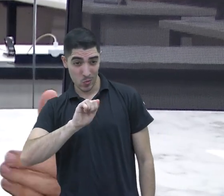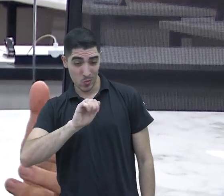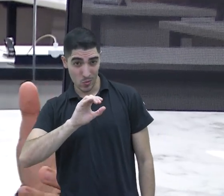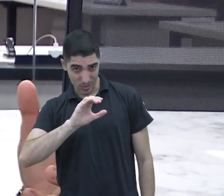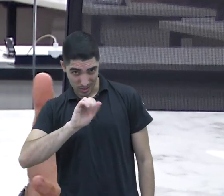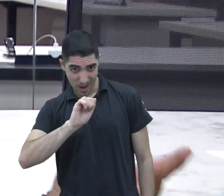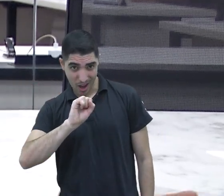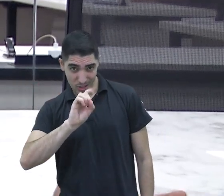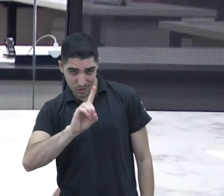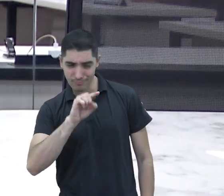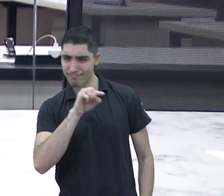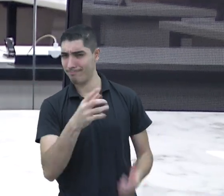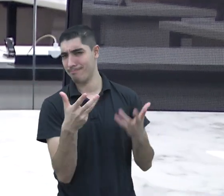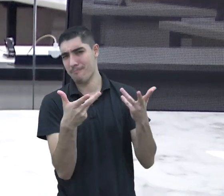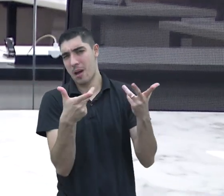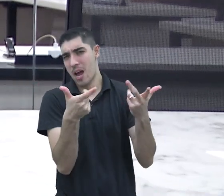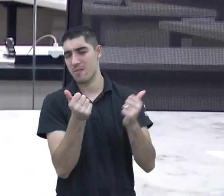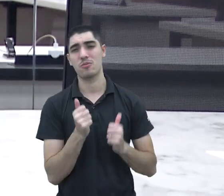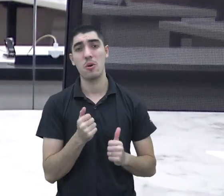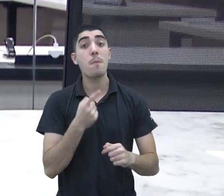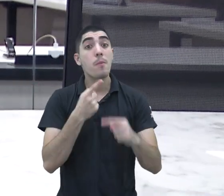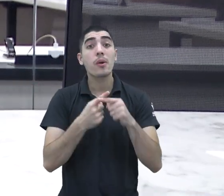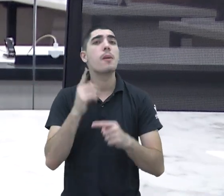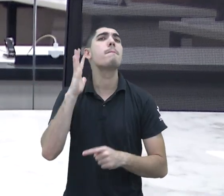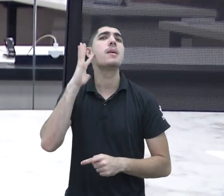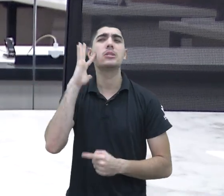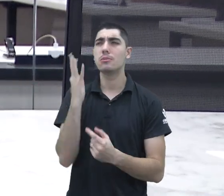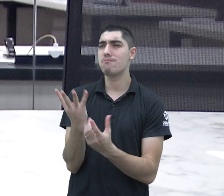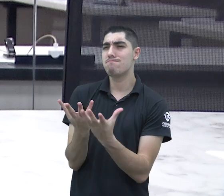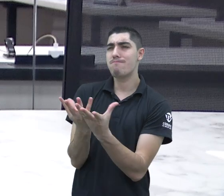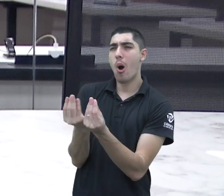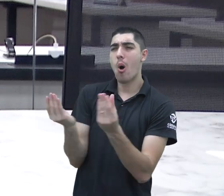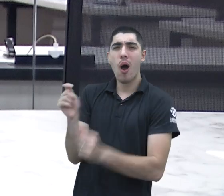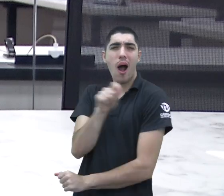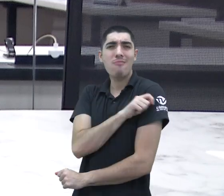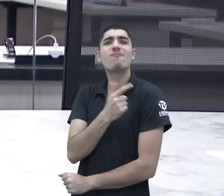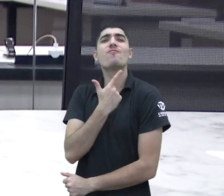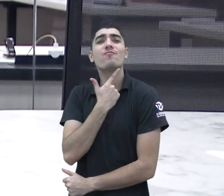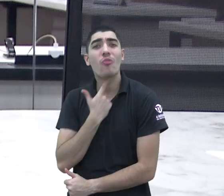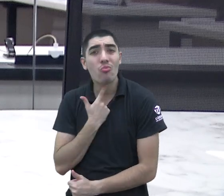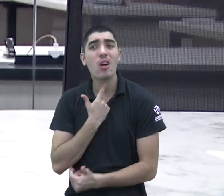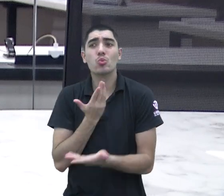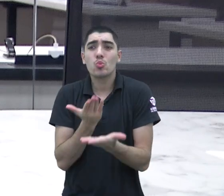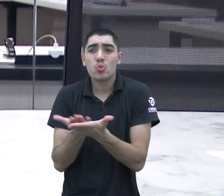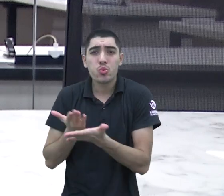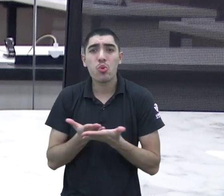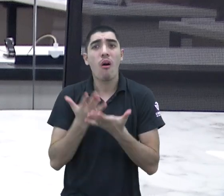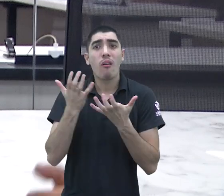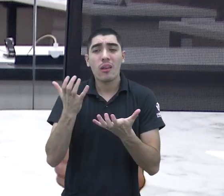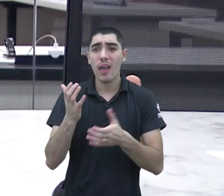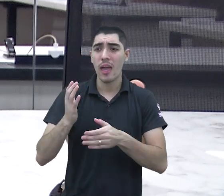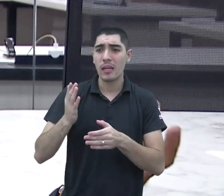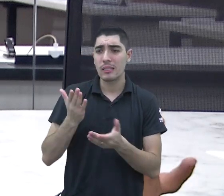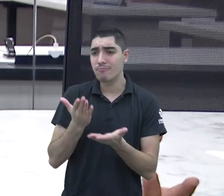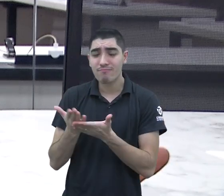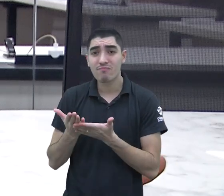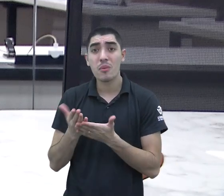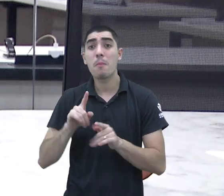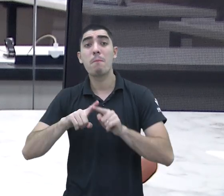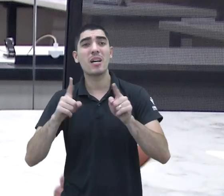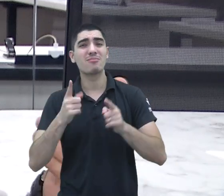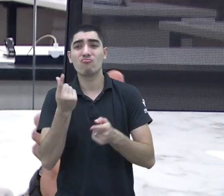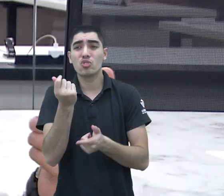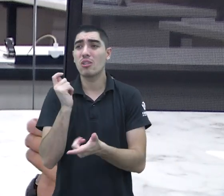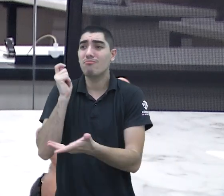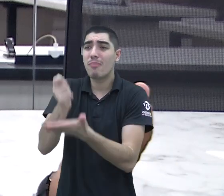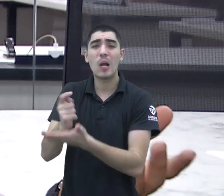é simplesmente sensacional, principalmente quando a gente imagina a quantidade de alunos que querem estudar, querem ter acesso a um cursinho